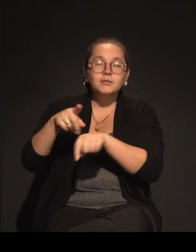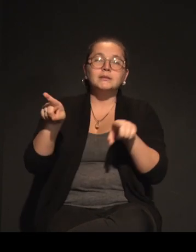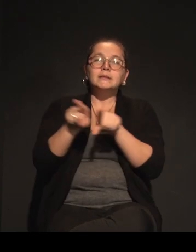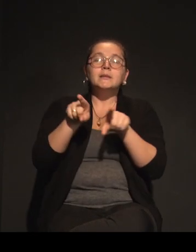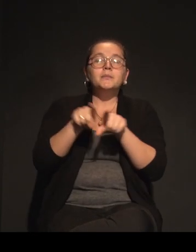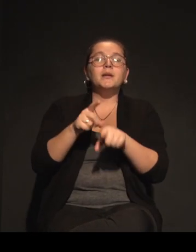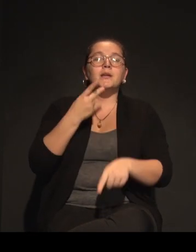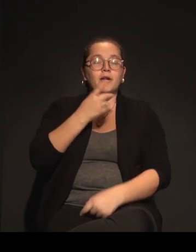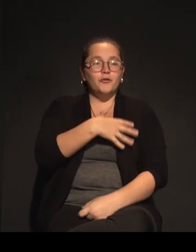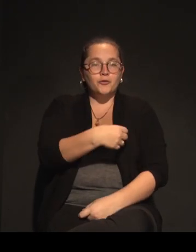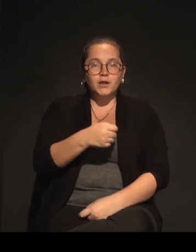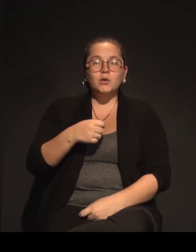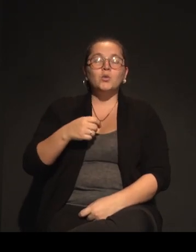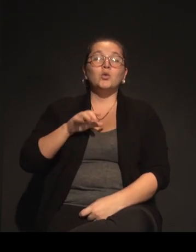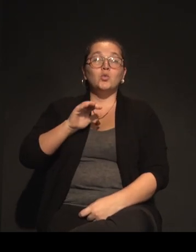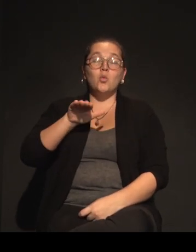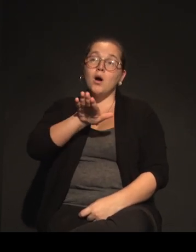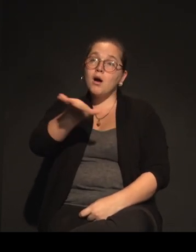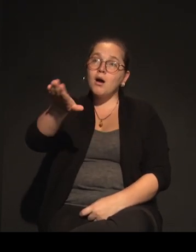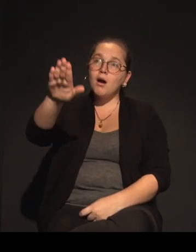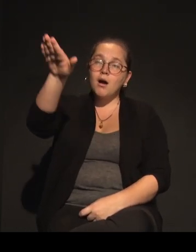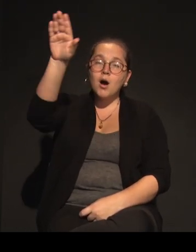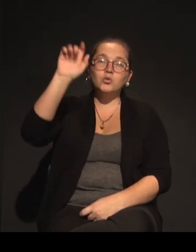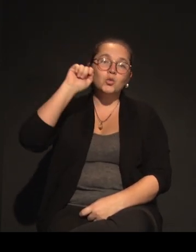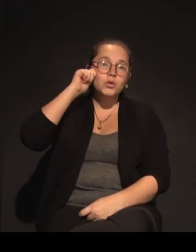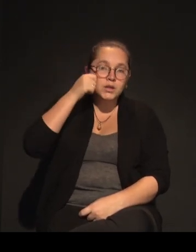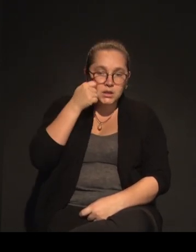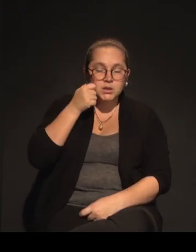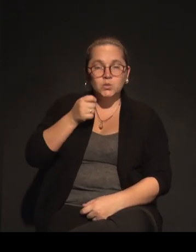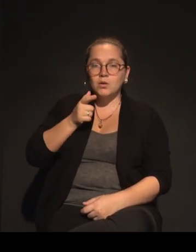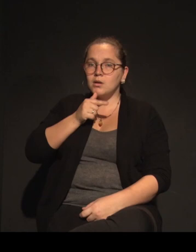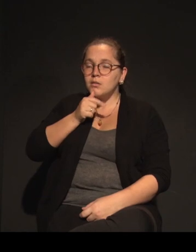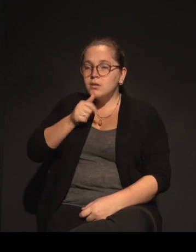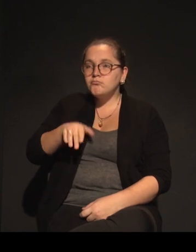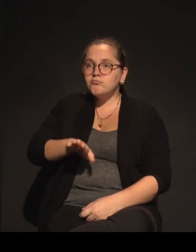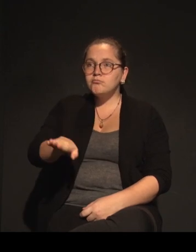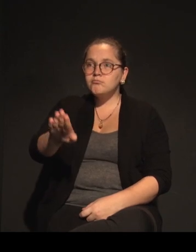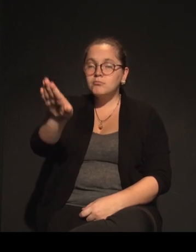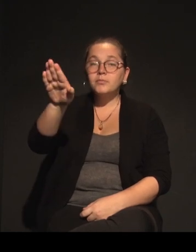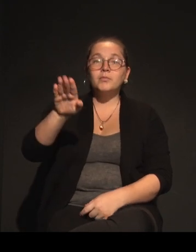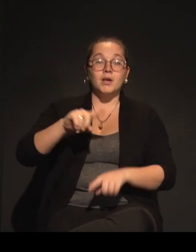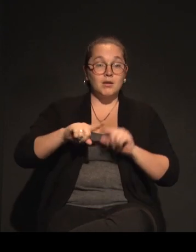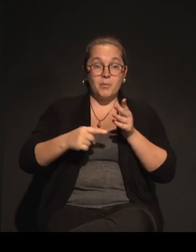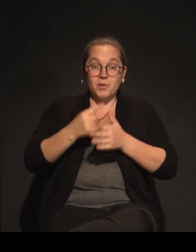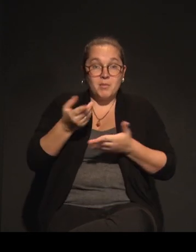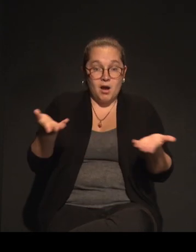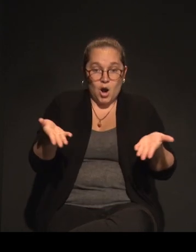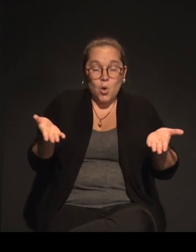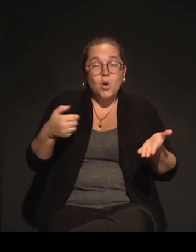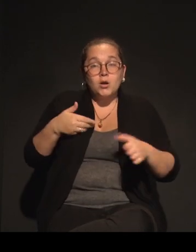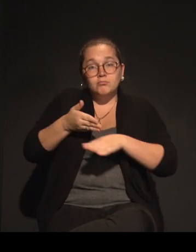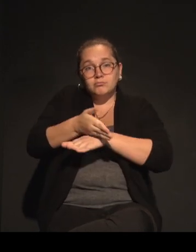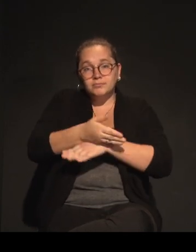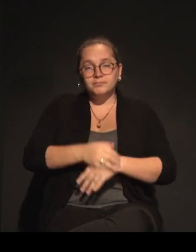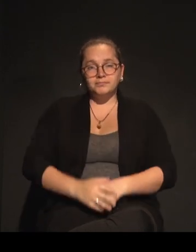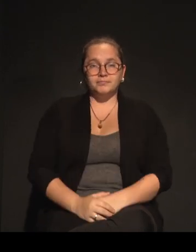são gabriel da cachoeira a primeira vez que eu participo neste momento